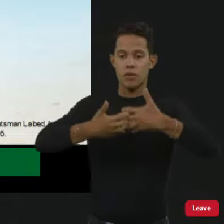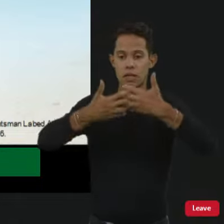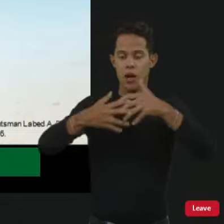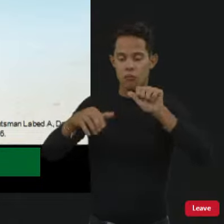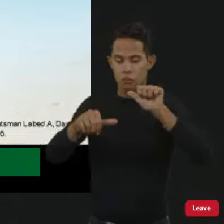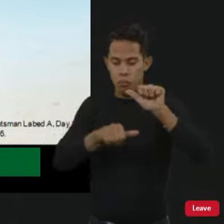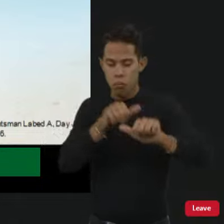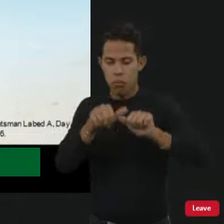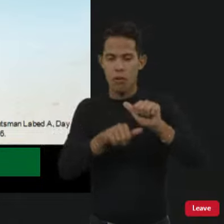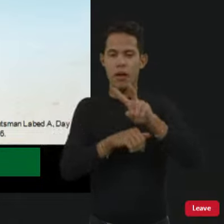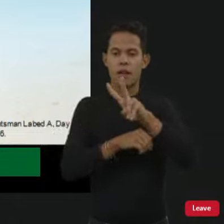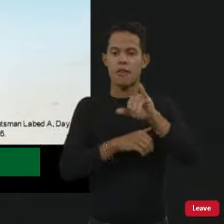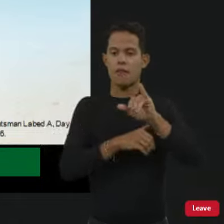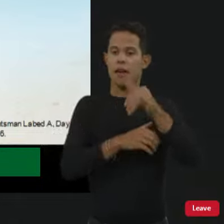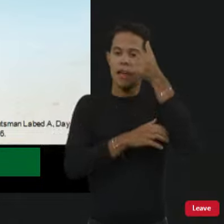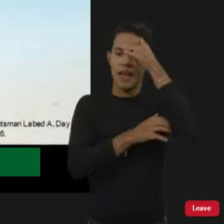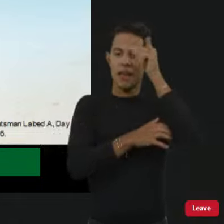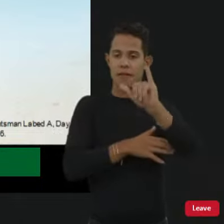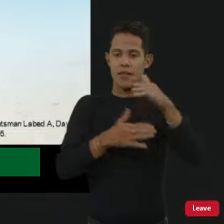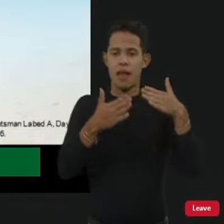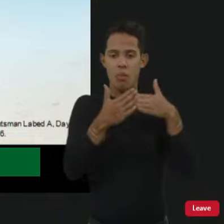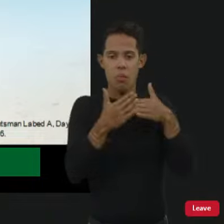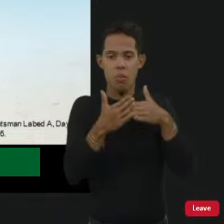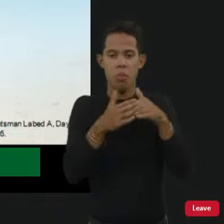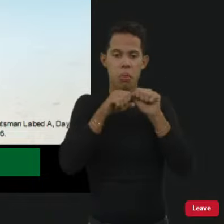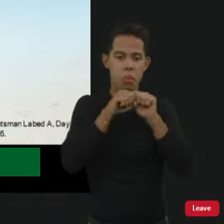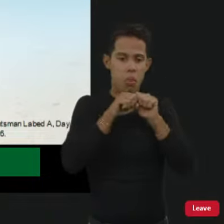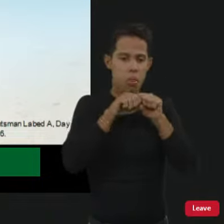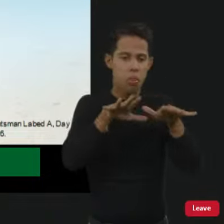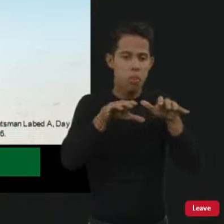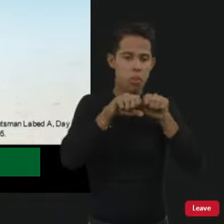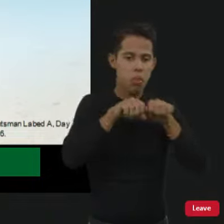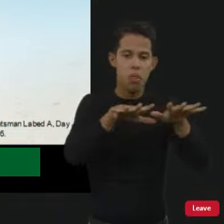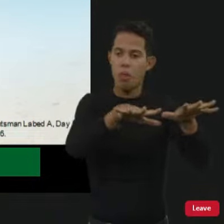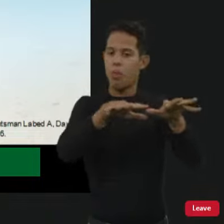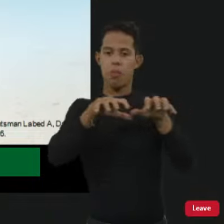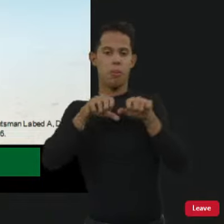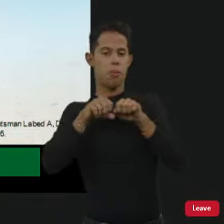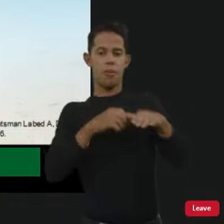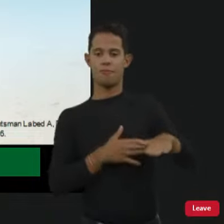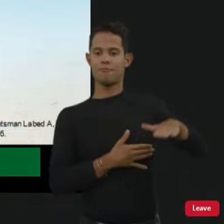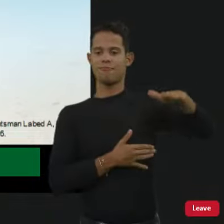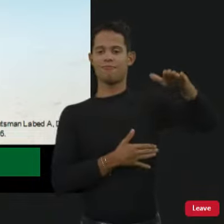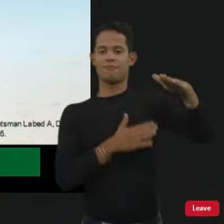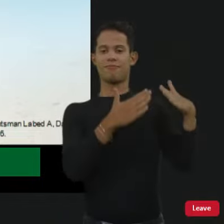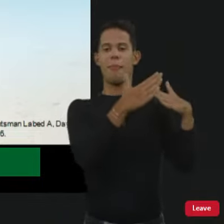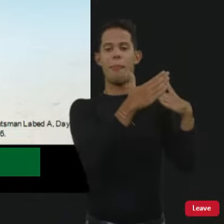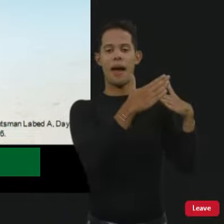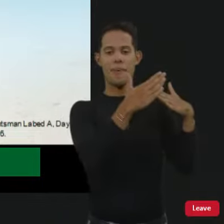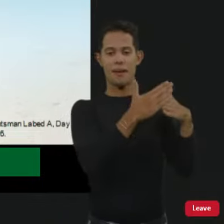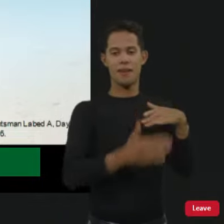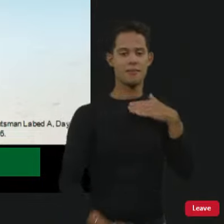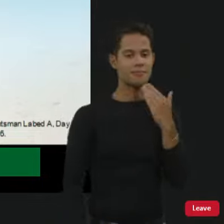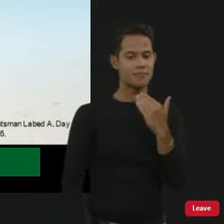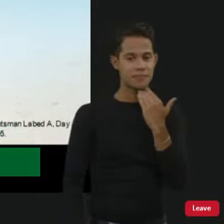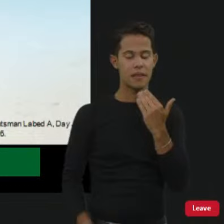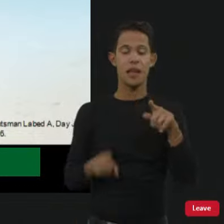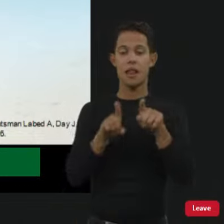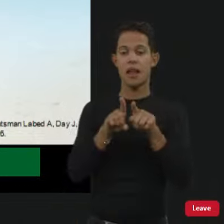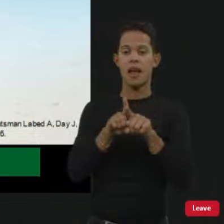a proliferação e o crescimento. E a formação dos ossos mais curtos e de